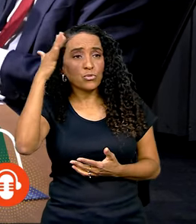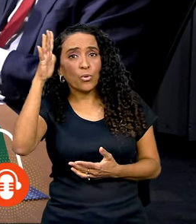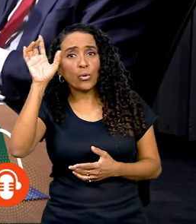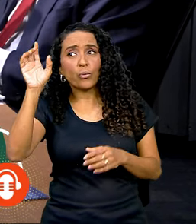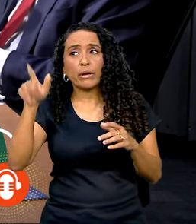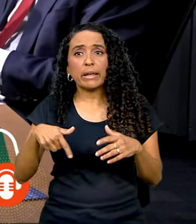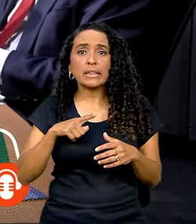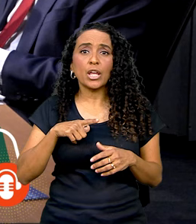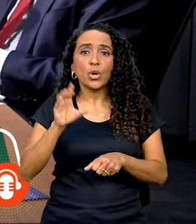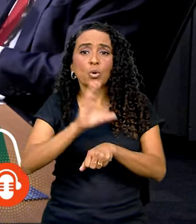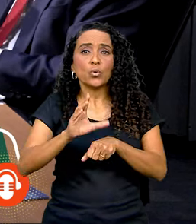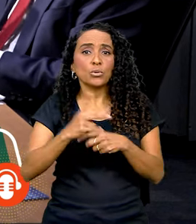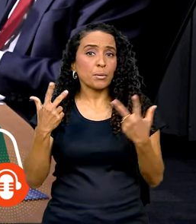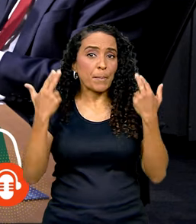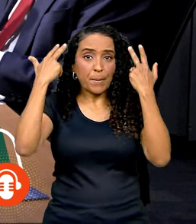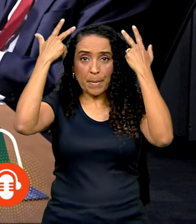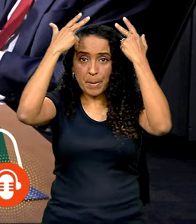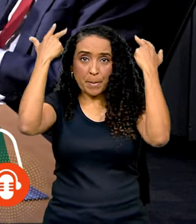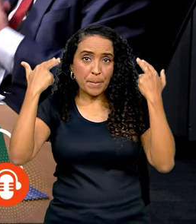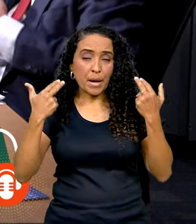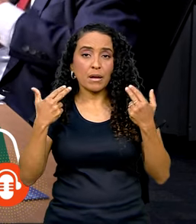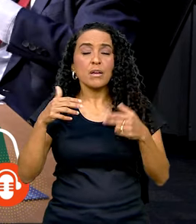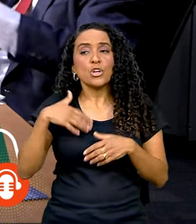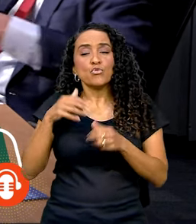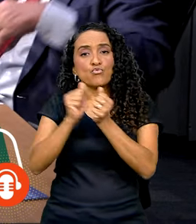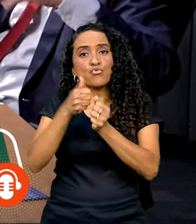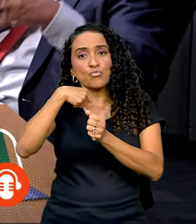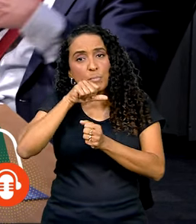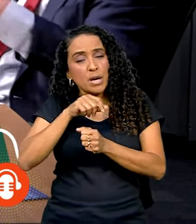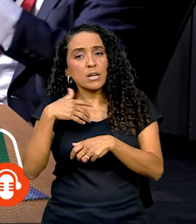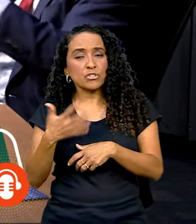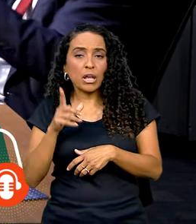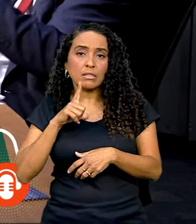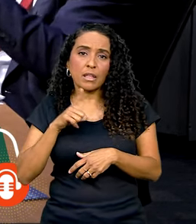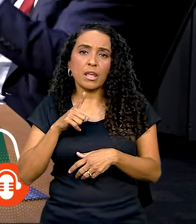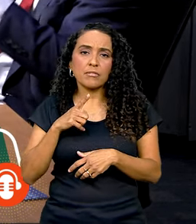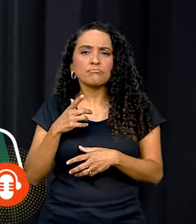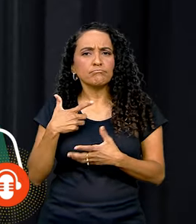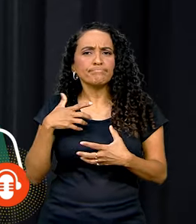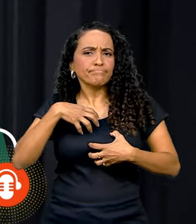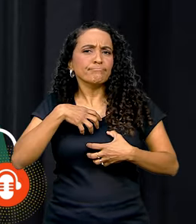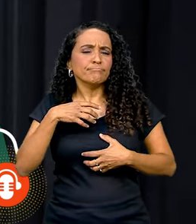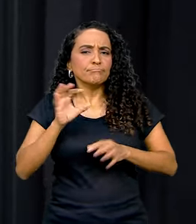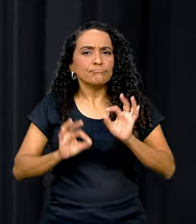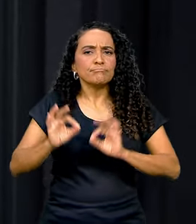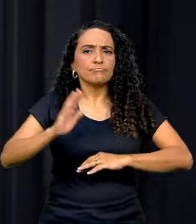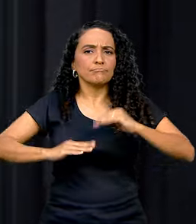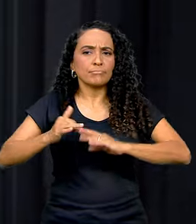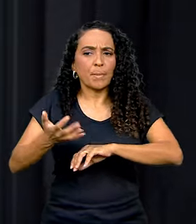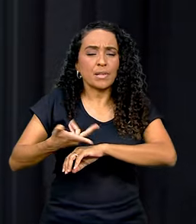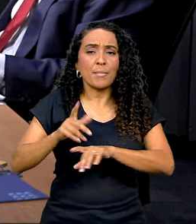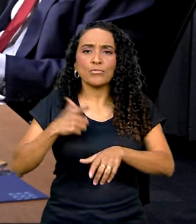meu sonho é ter um custo de cabeleireiro eu com a minha mãe eu já ali já tenho ali muito jeito para isso mas não